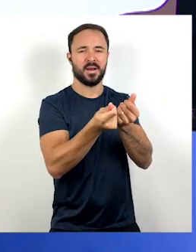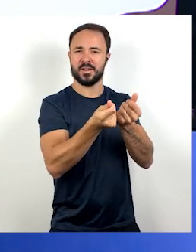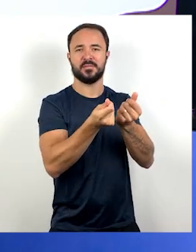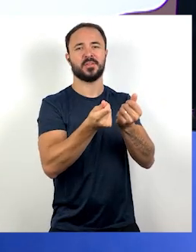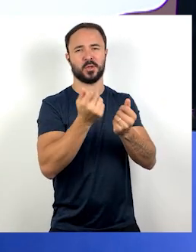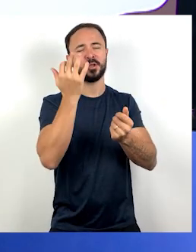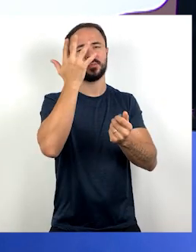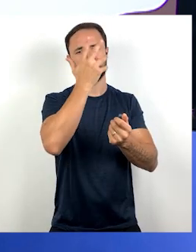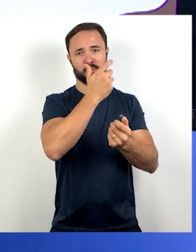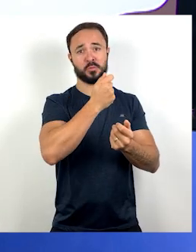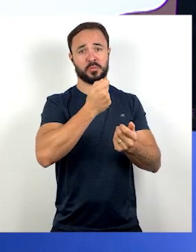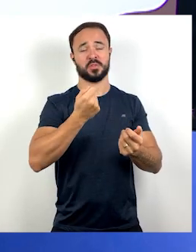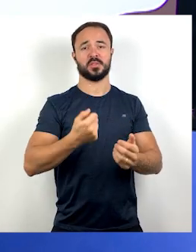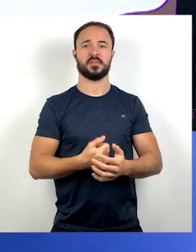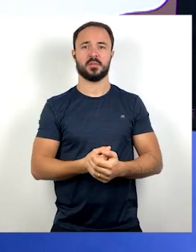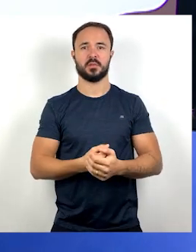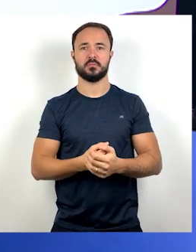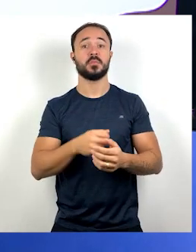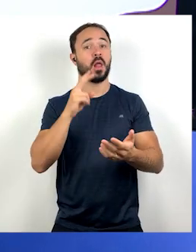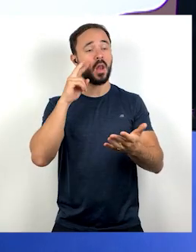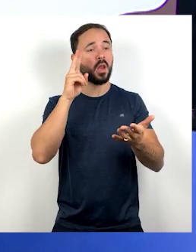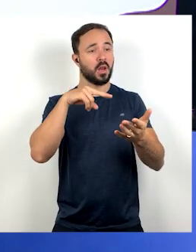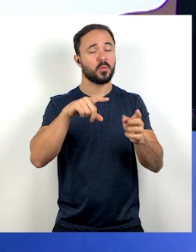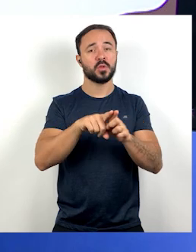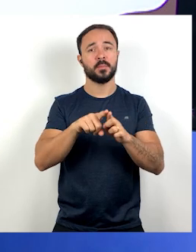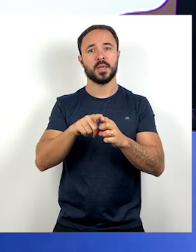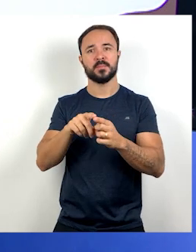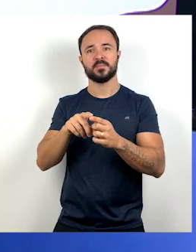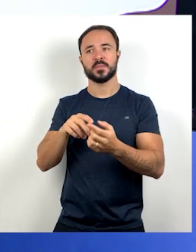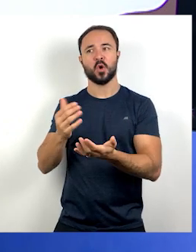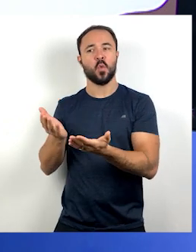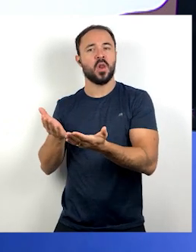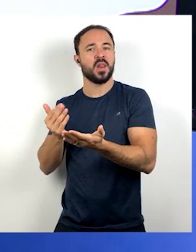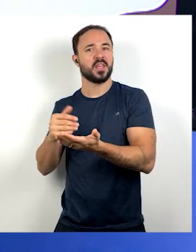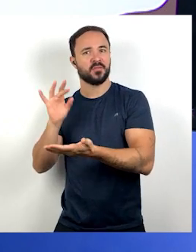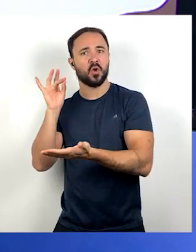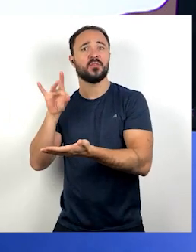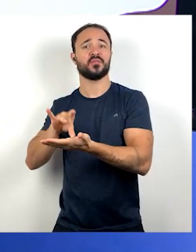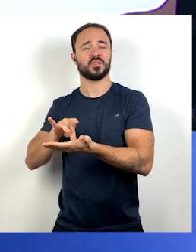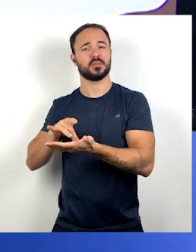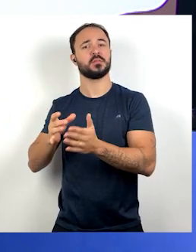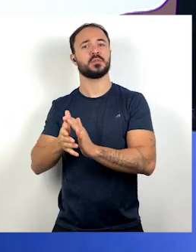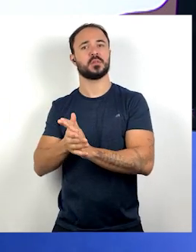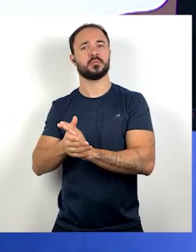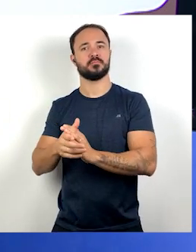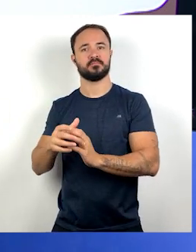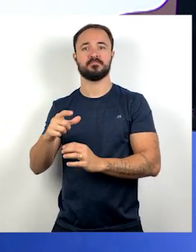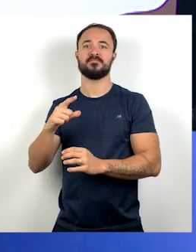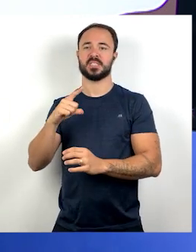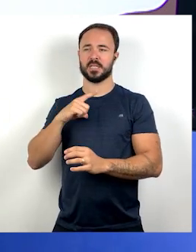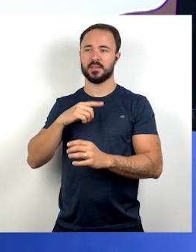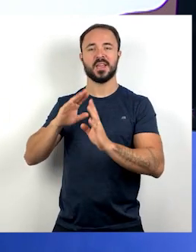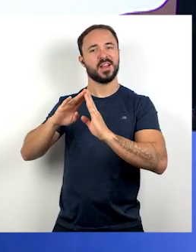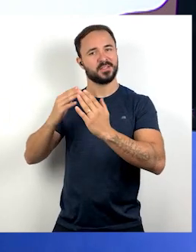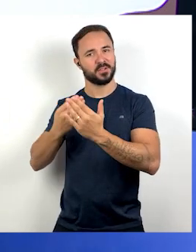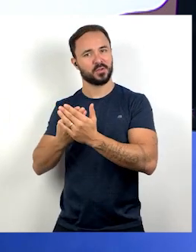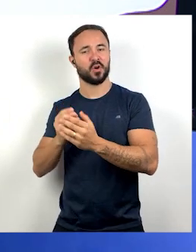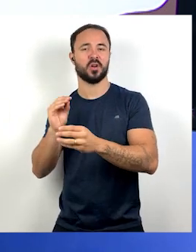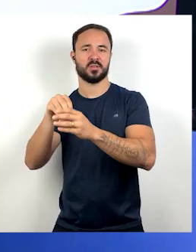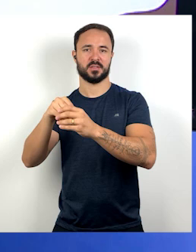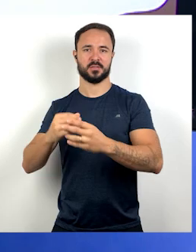e muito forte, e que também leiam o Diário Oficial, que é também publicado e tem disponível